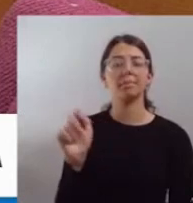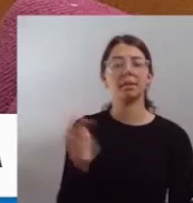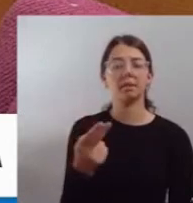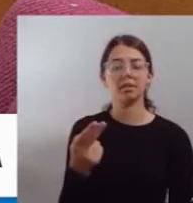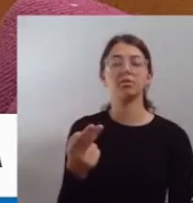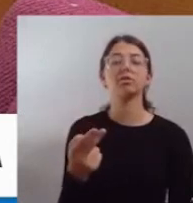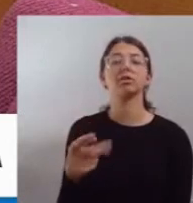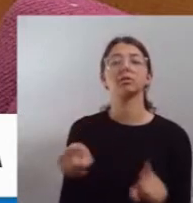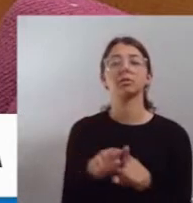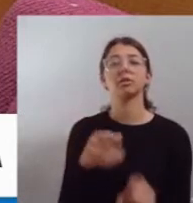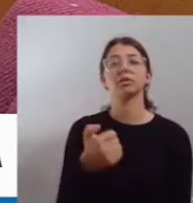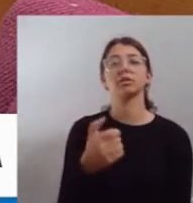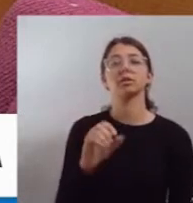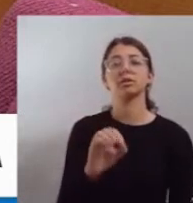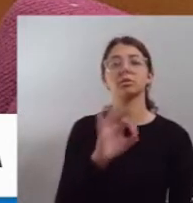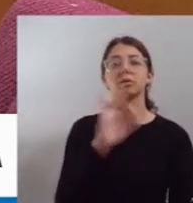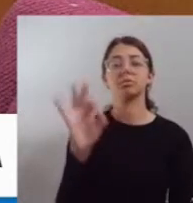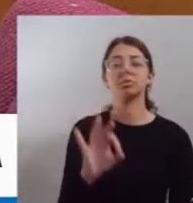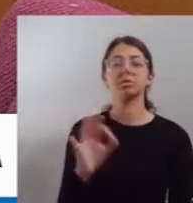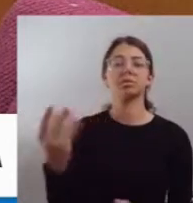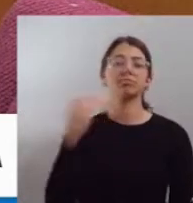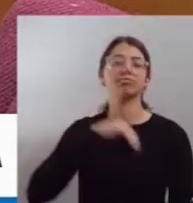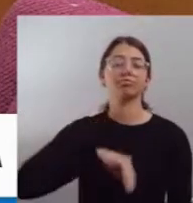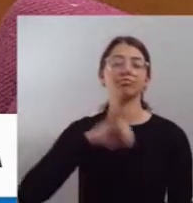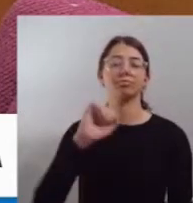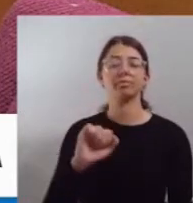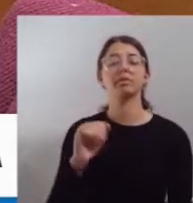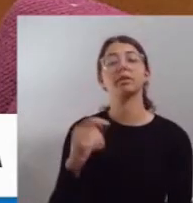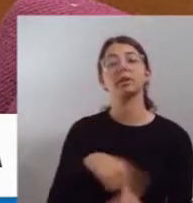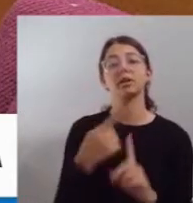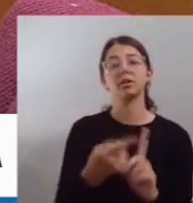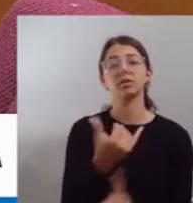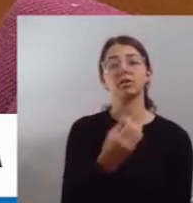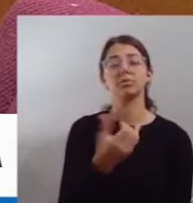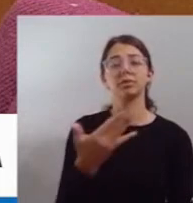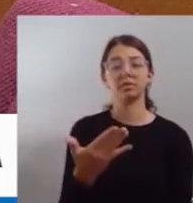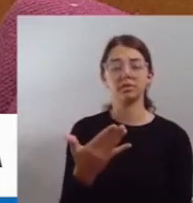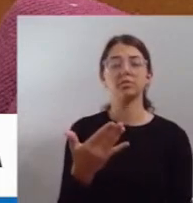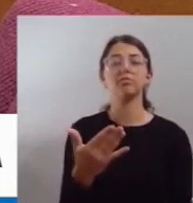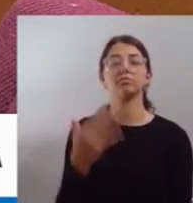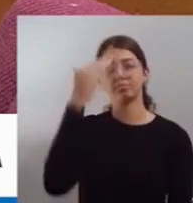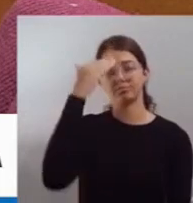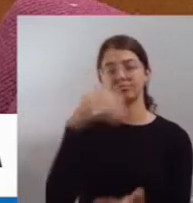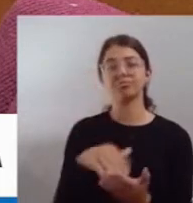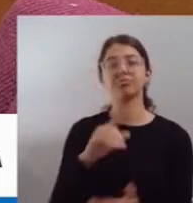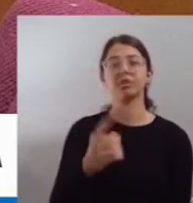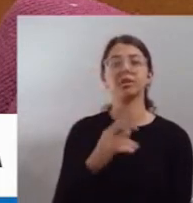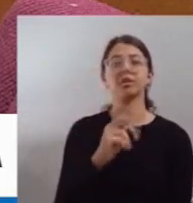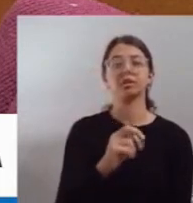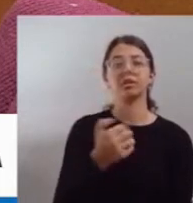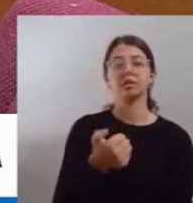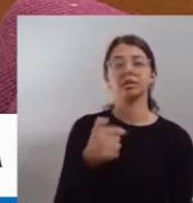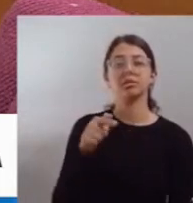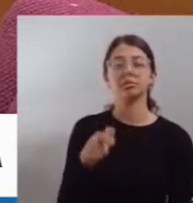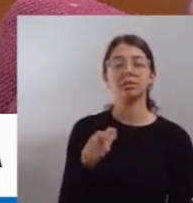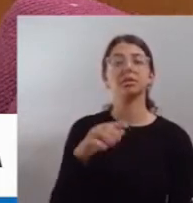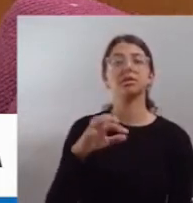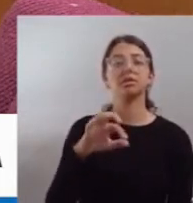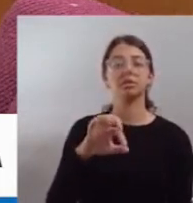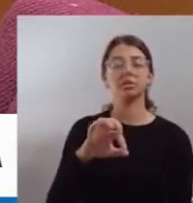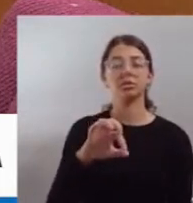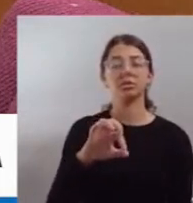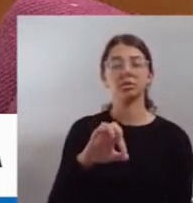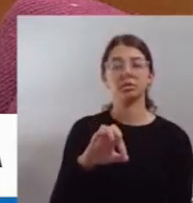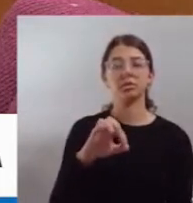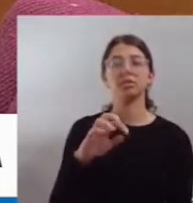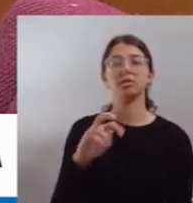dos rendimentos. Em 2021, os resultados foram de 35.882 euros positivos. Os